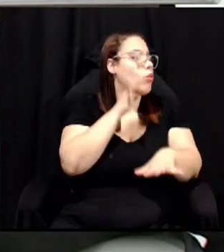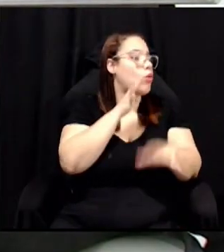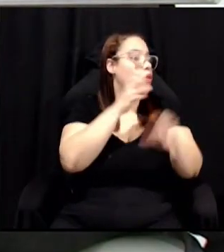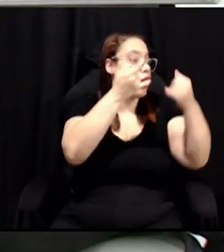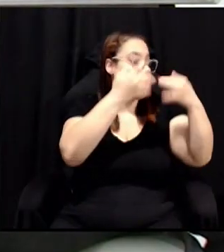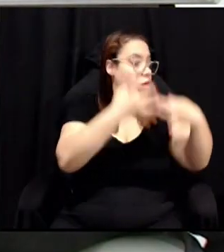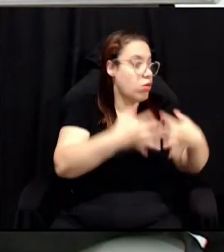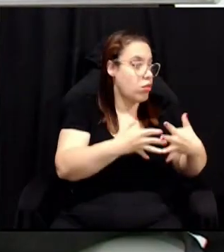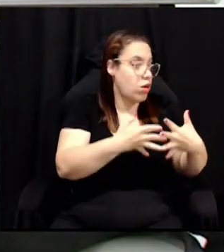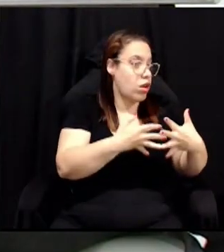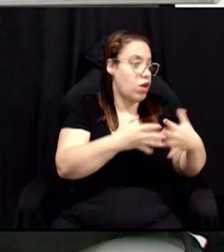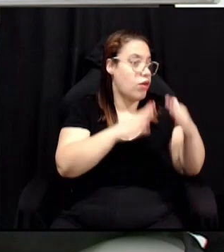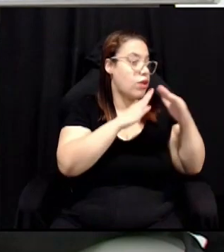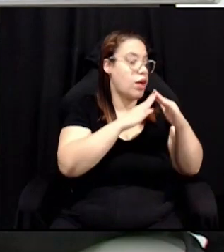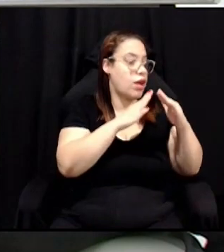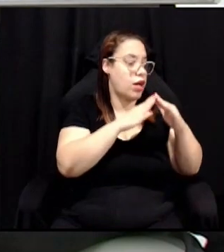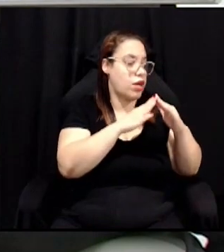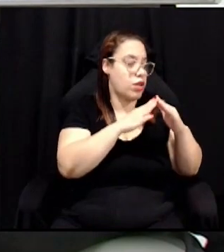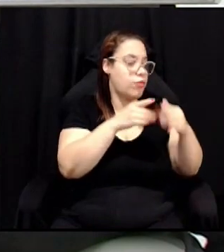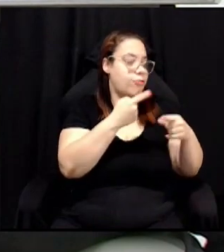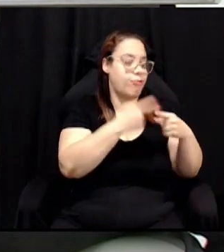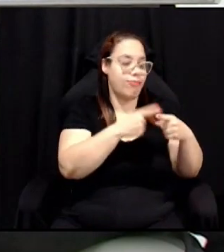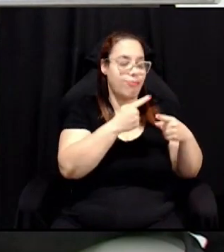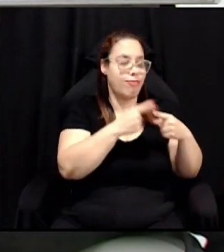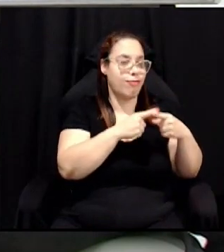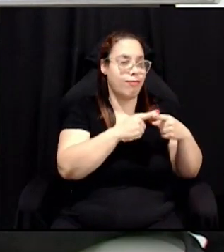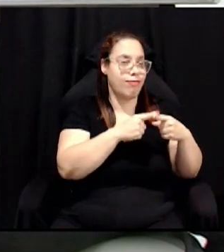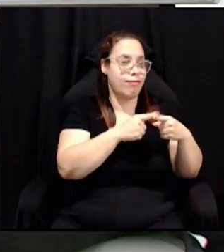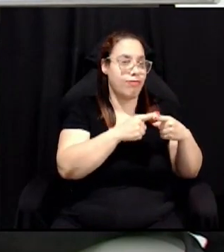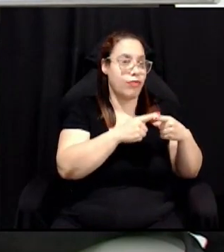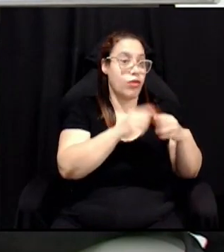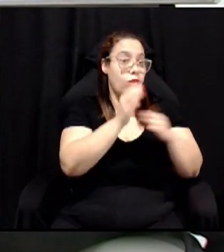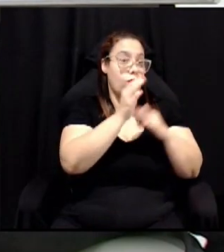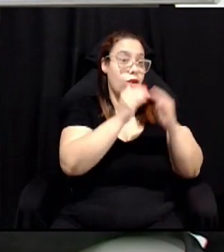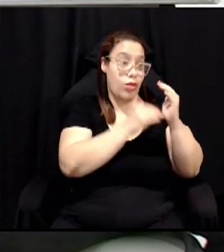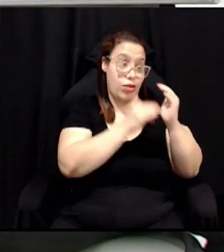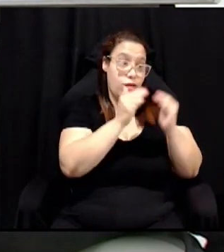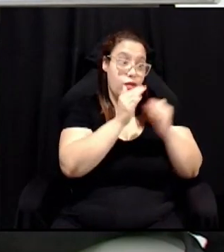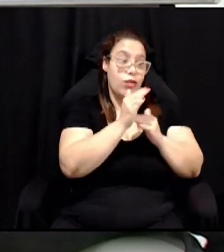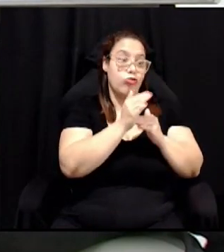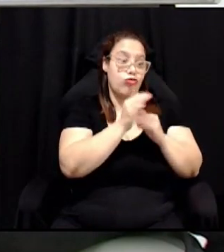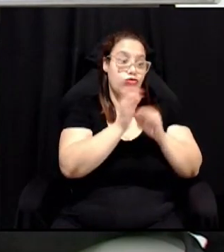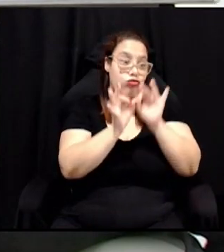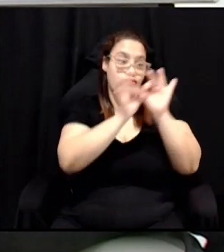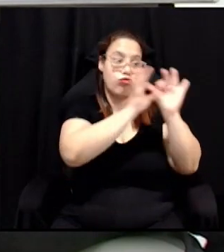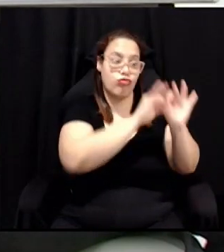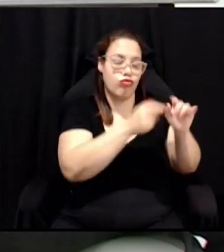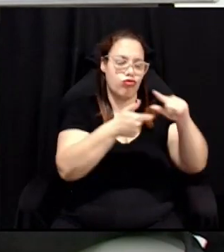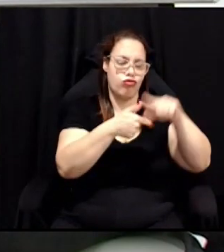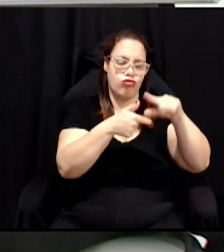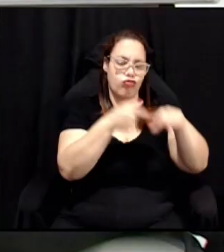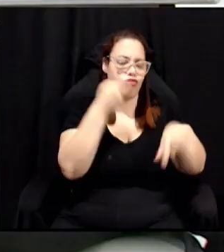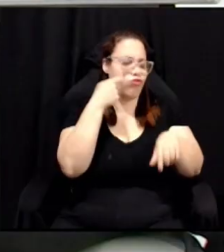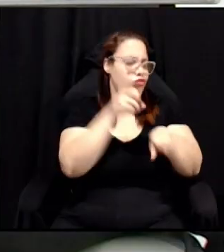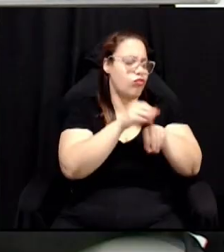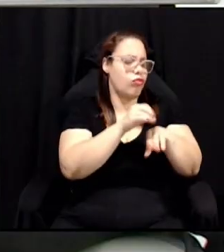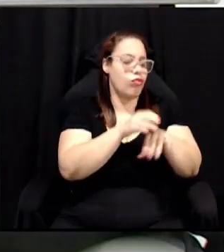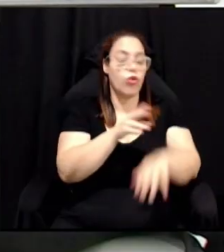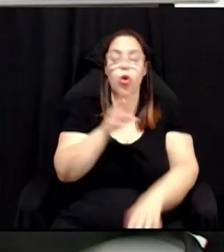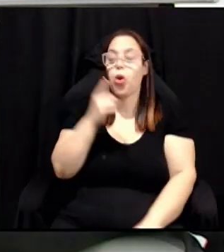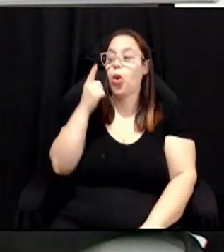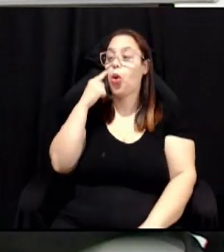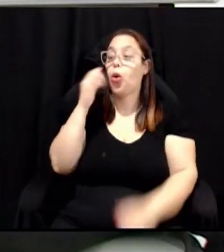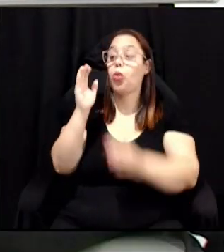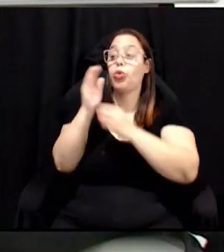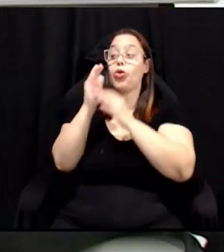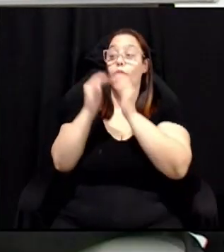que está em casa, porque tem muita gente que presta concurso que acompanha aqui o nosso quadro de Olho na Educação. Legal. Então, para os concurseiros,